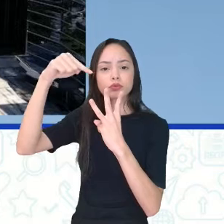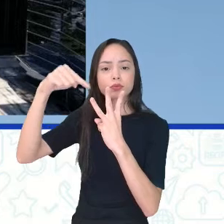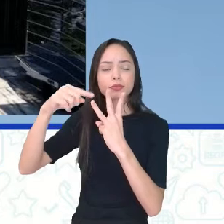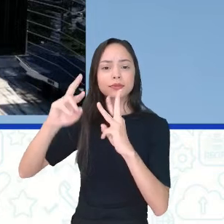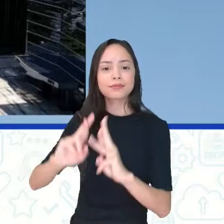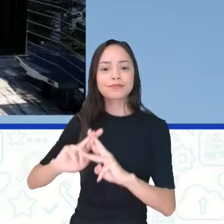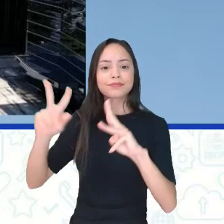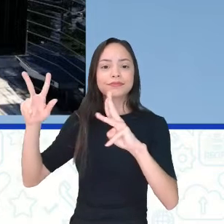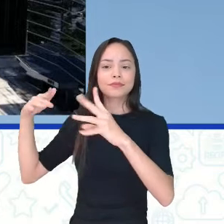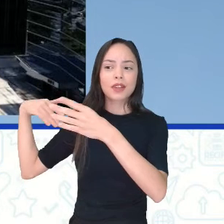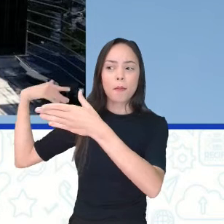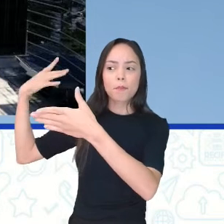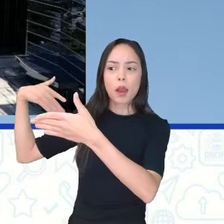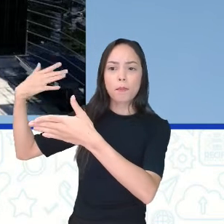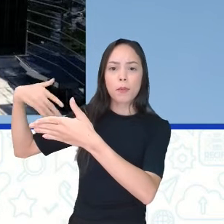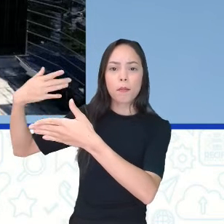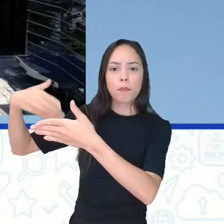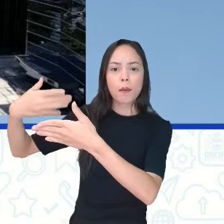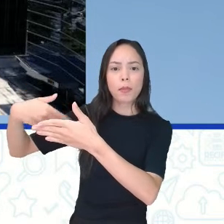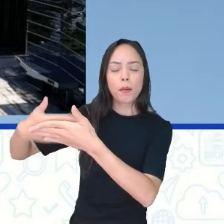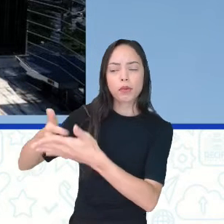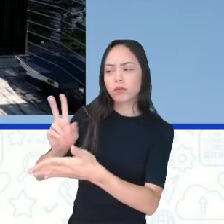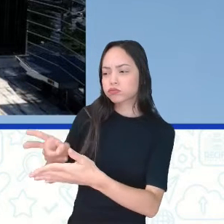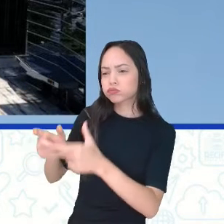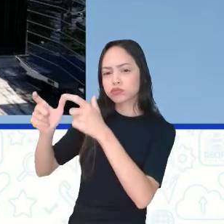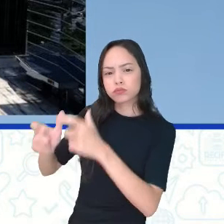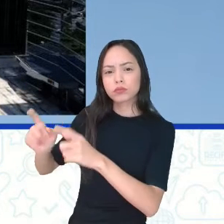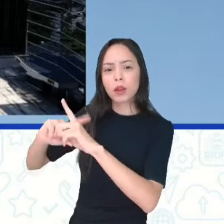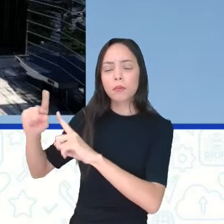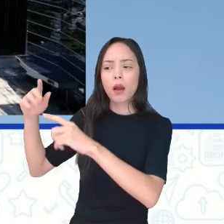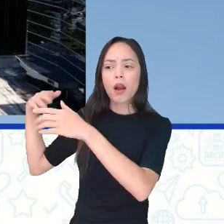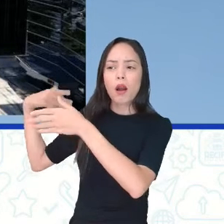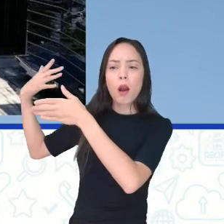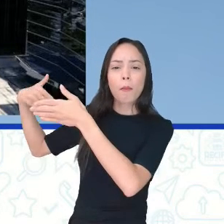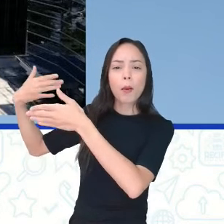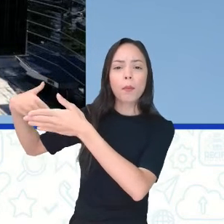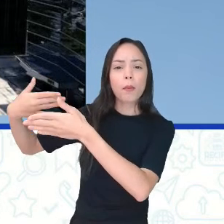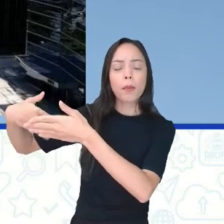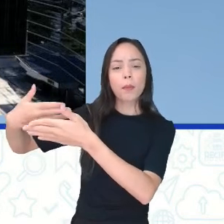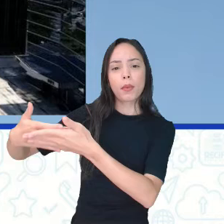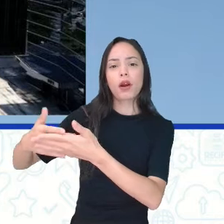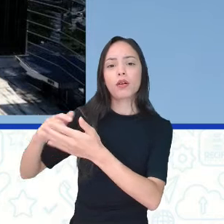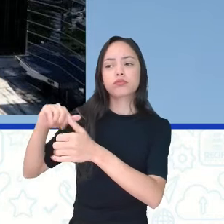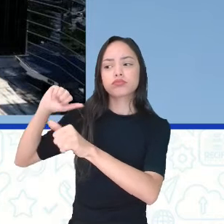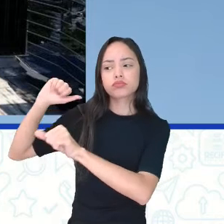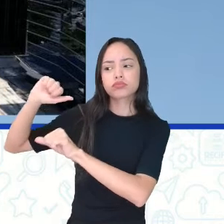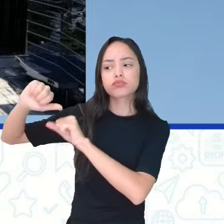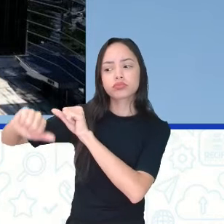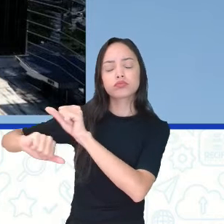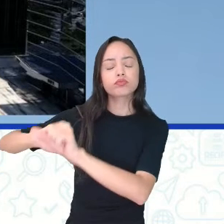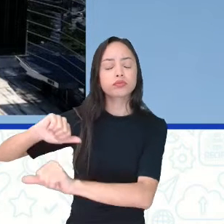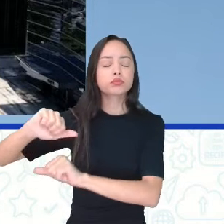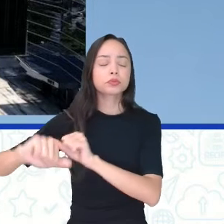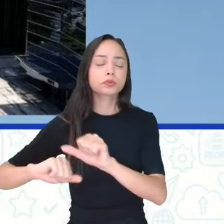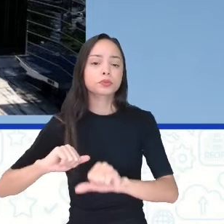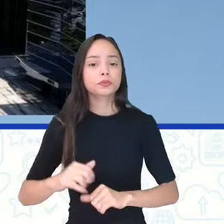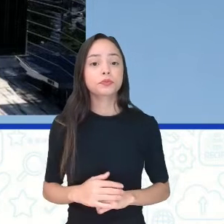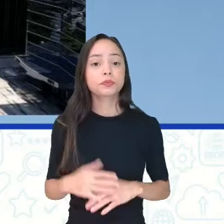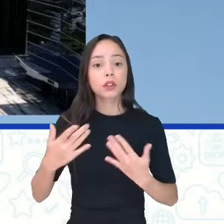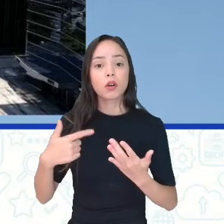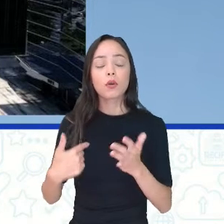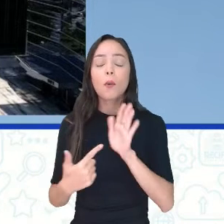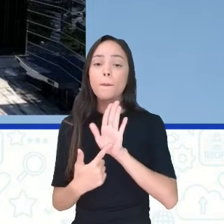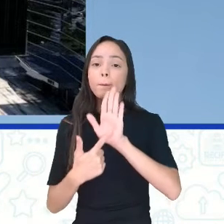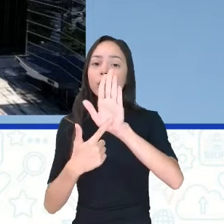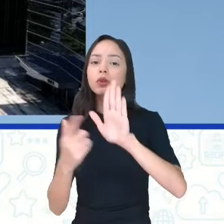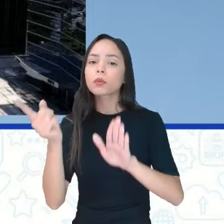do mesmo lugar. Então, pessoal, eu trouxe isso para a gente perceber que a paisagem ela vai guardar,